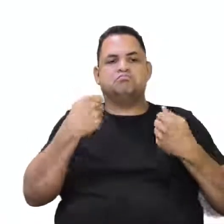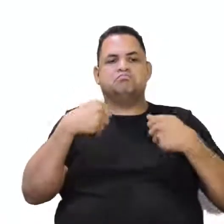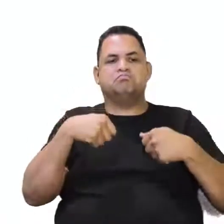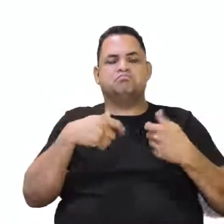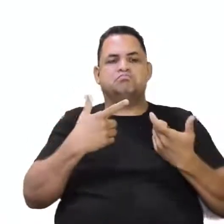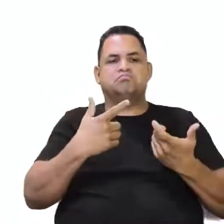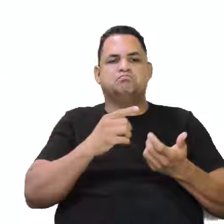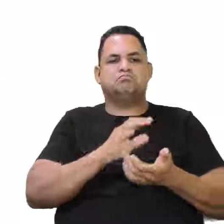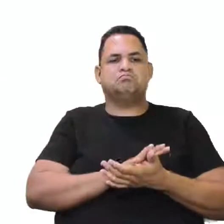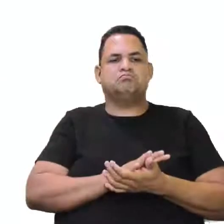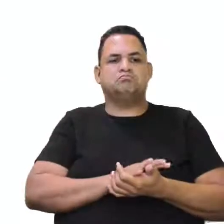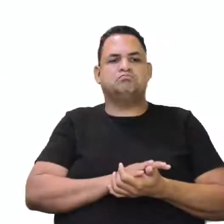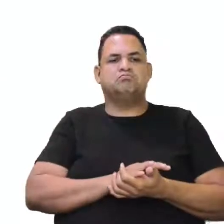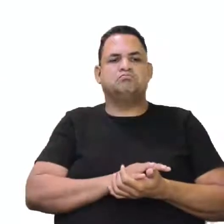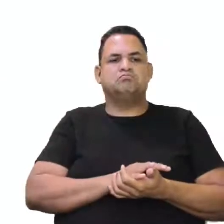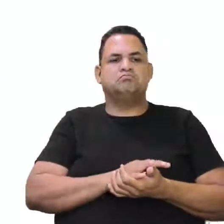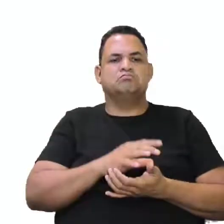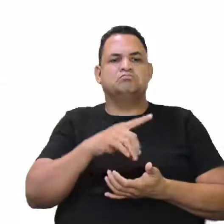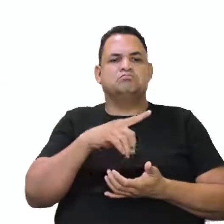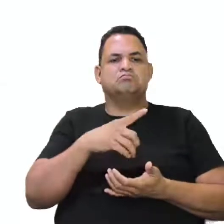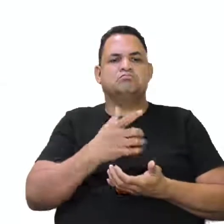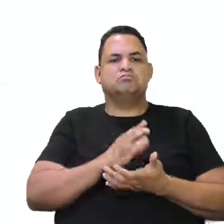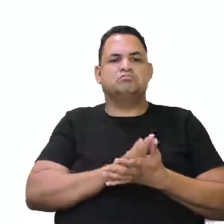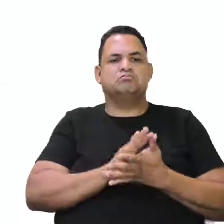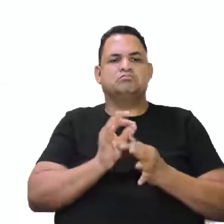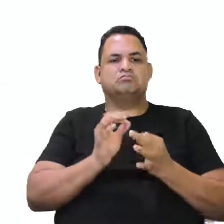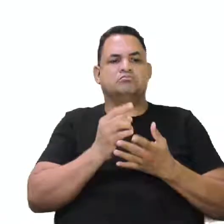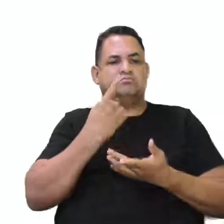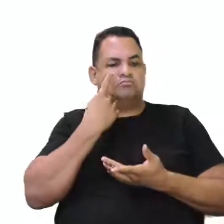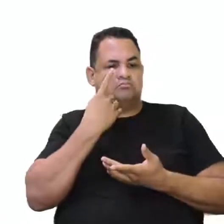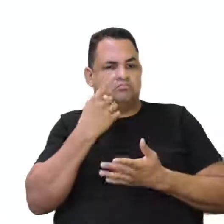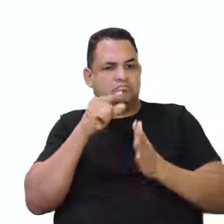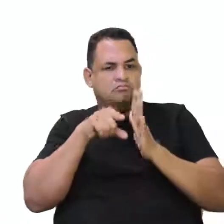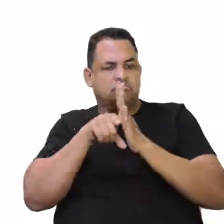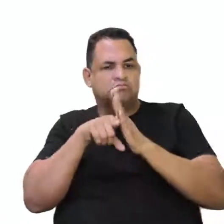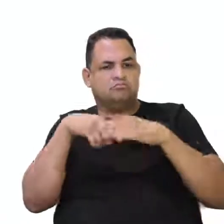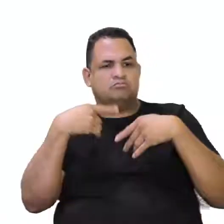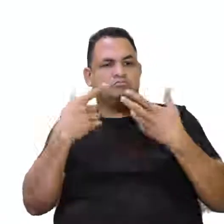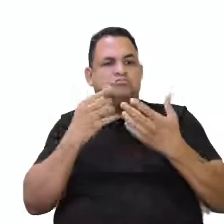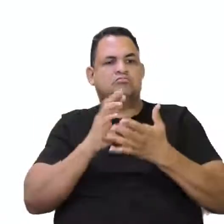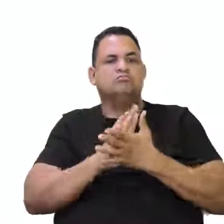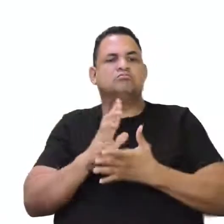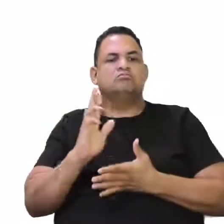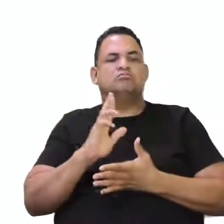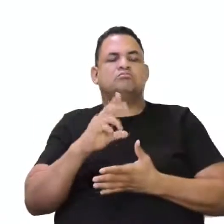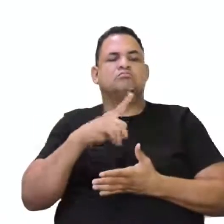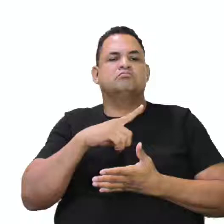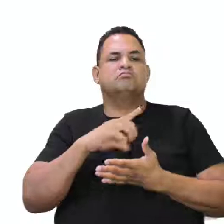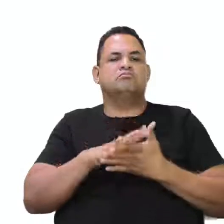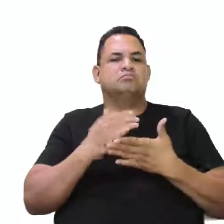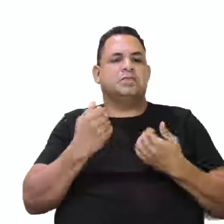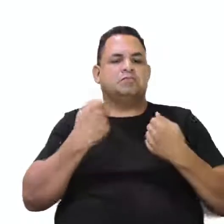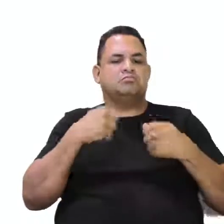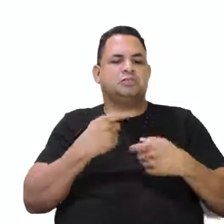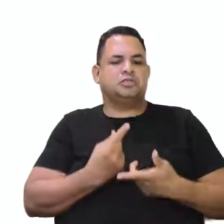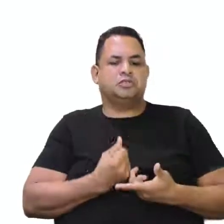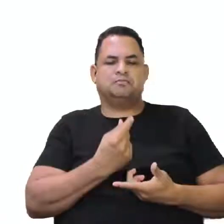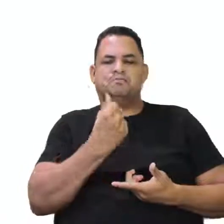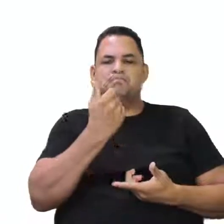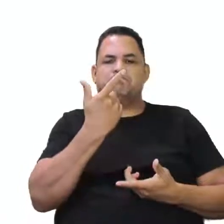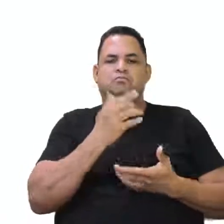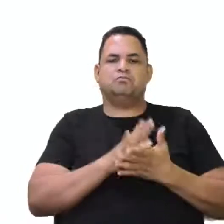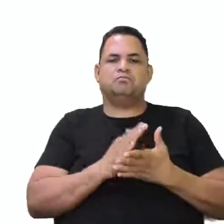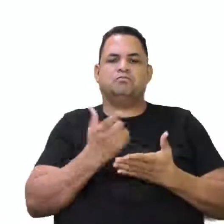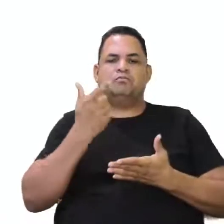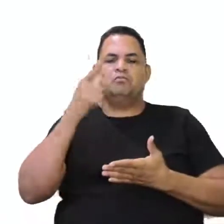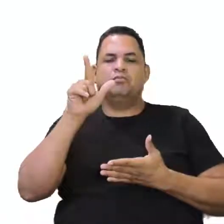Ele já devia ter feito essa, né, essa observação, mas quem tem mais condições consegue